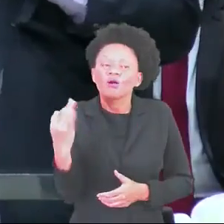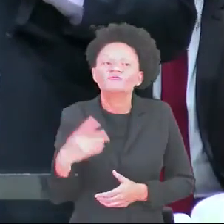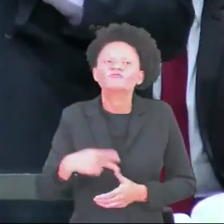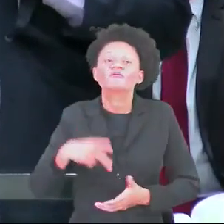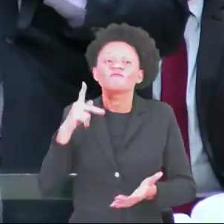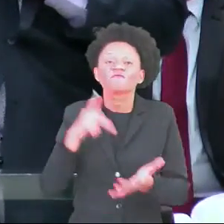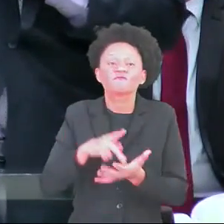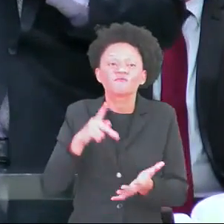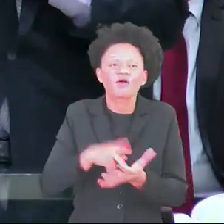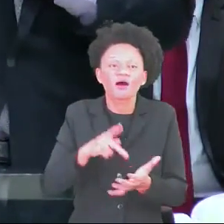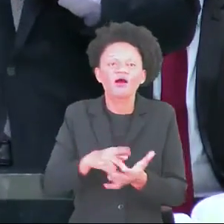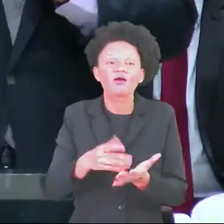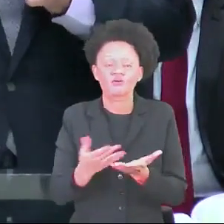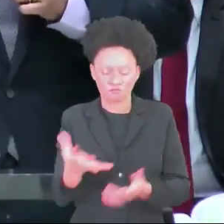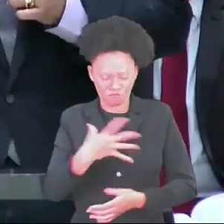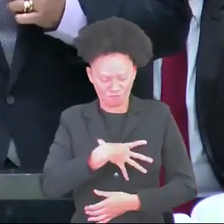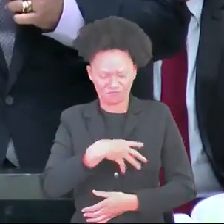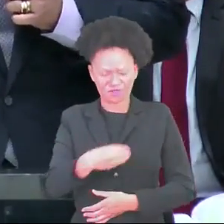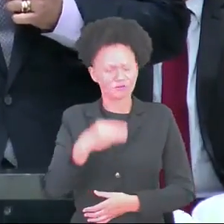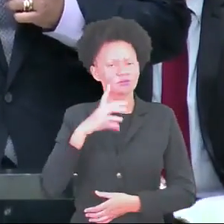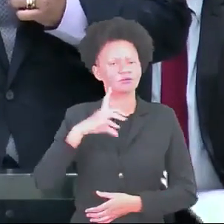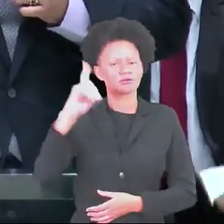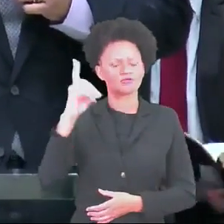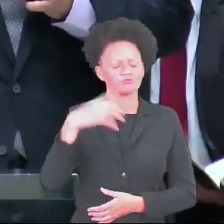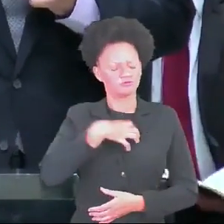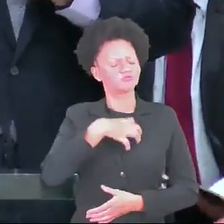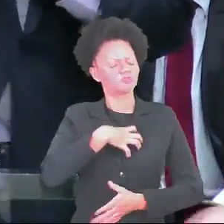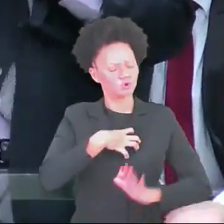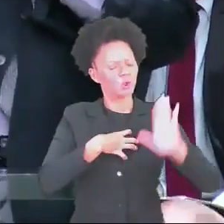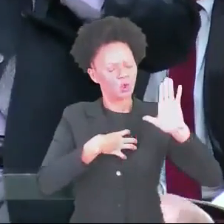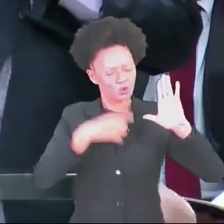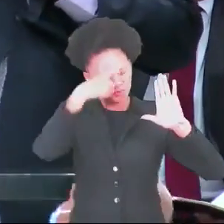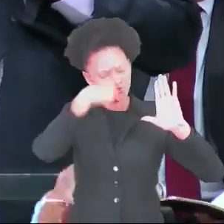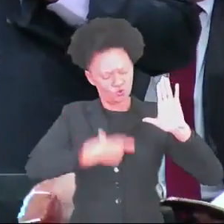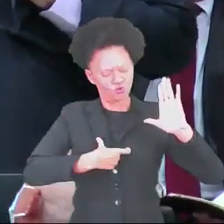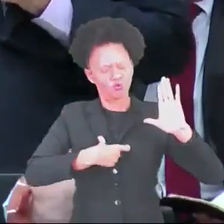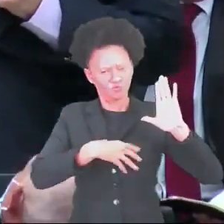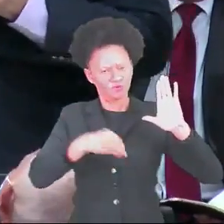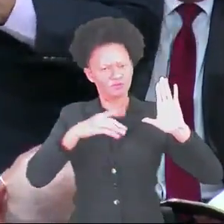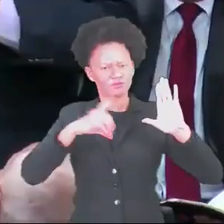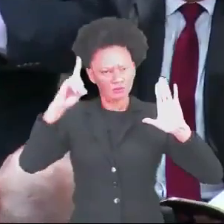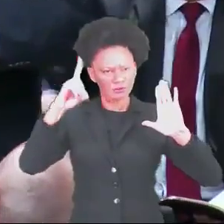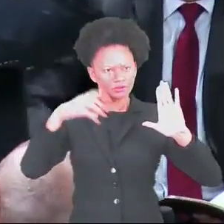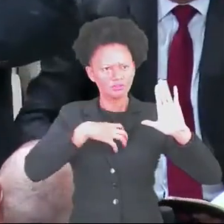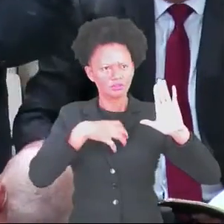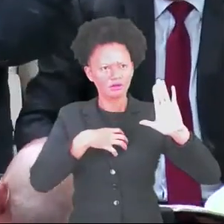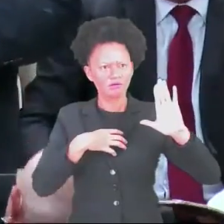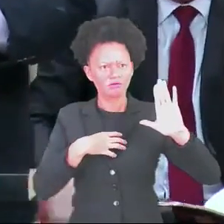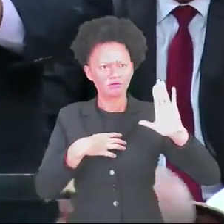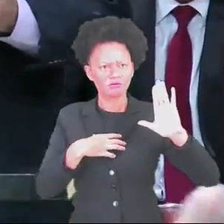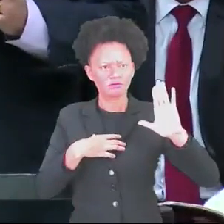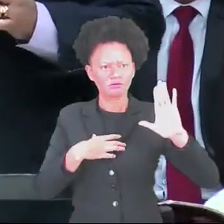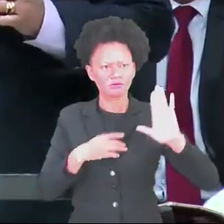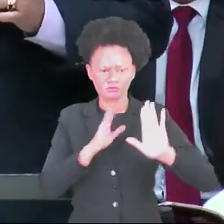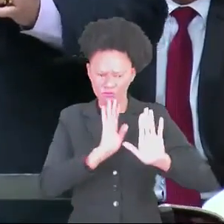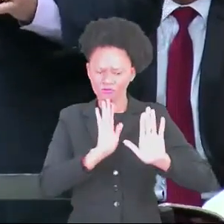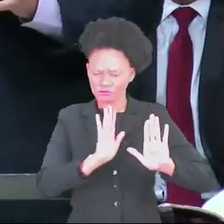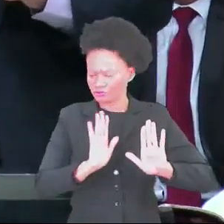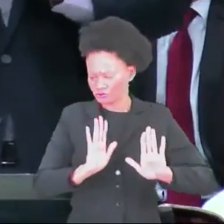realmente, considera realmente filhos de Deus? Levante a mão, por favor. Deixa aqui, pode deixar. Deixa